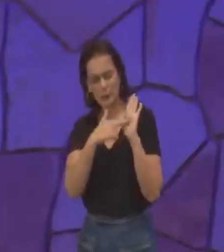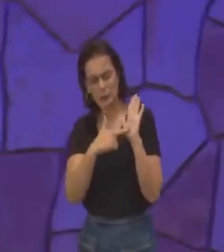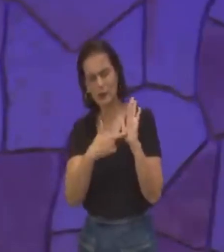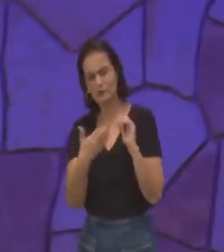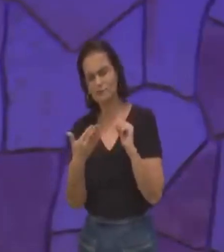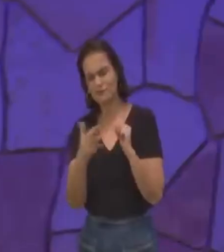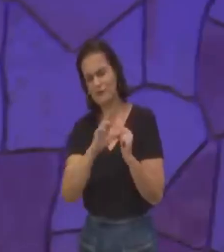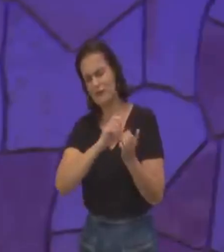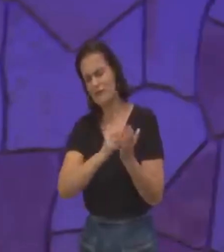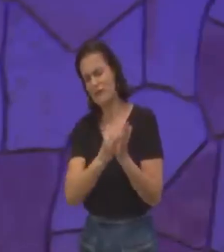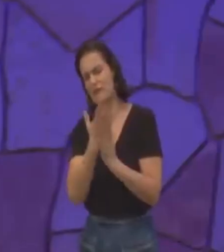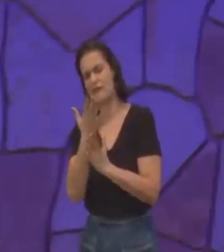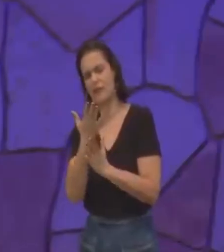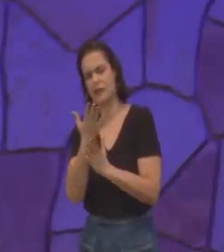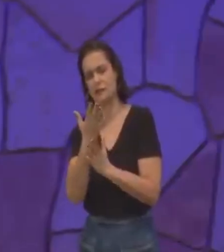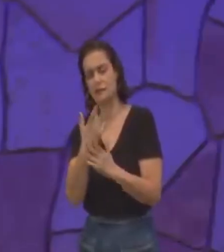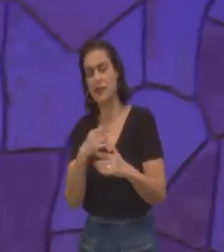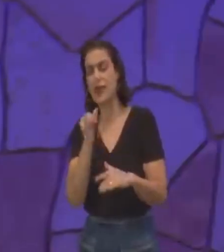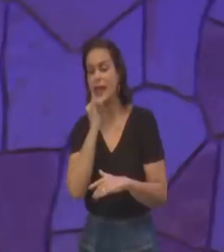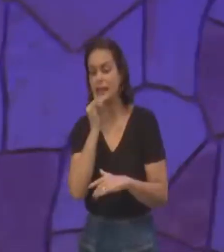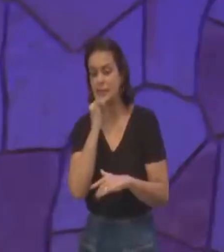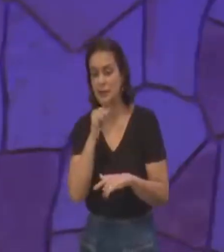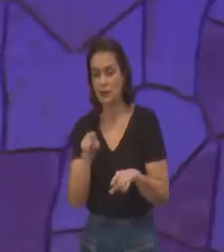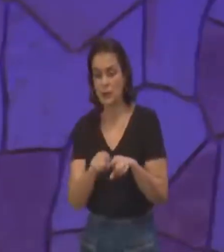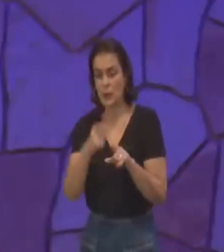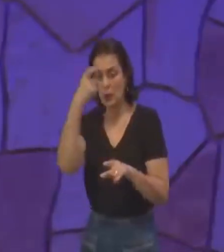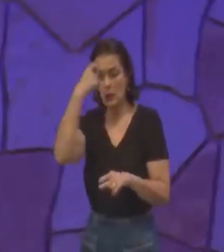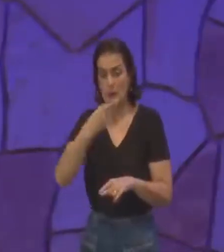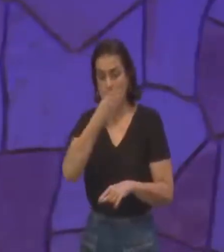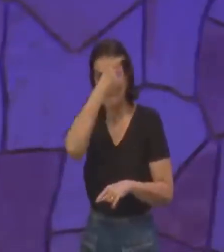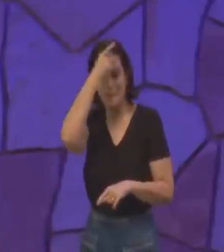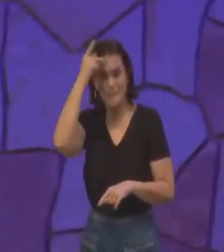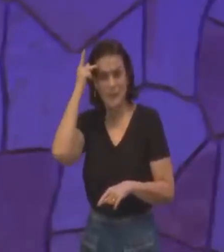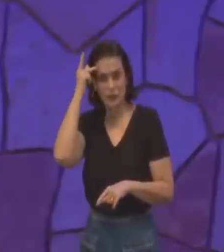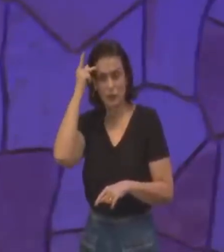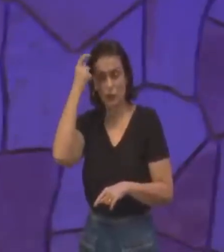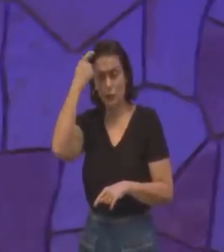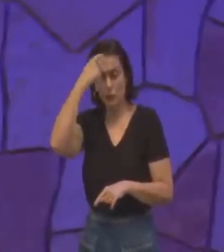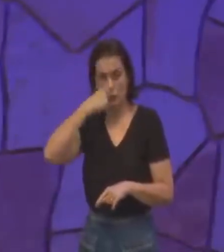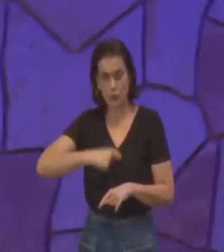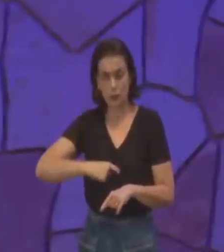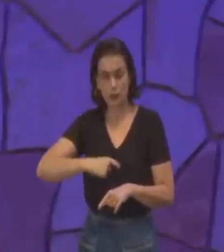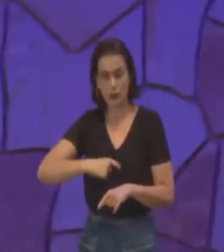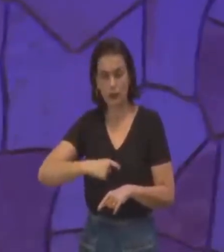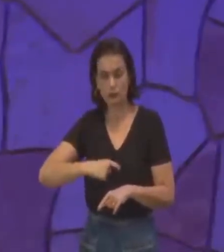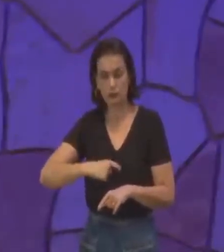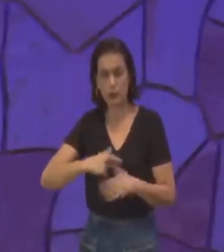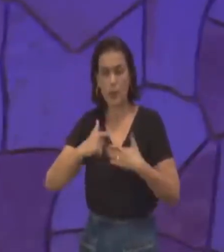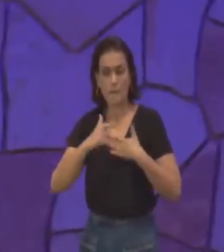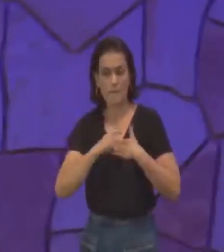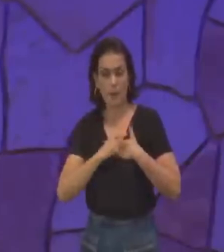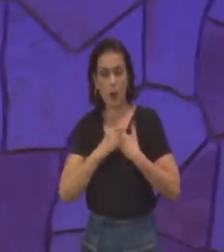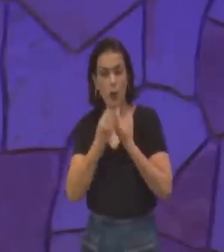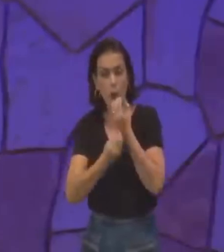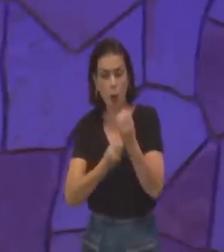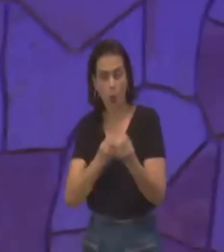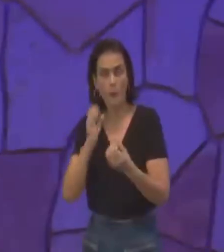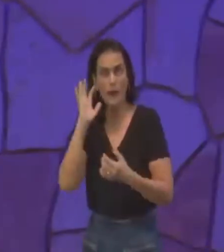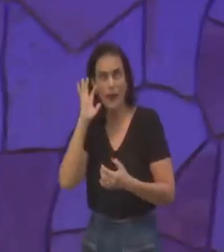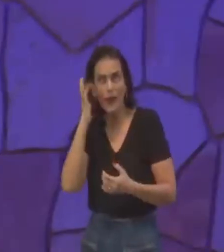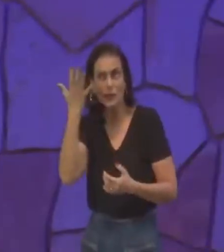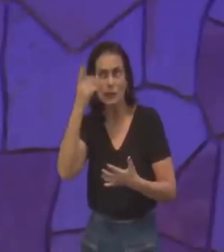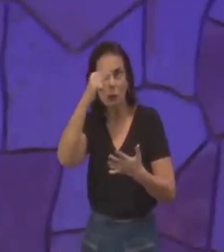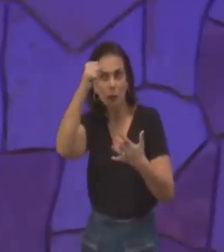por exemplo, a questão do próprio indivíduo que eu falei, a pessoa como indivíduo, né, a competência do indivíduo para as suas